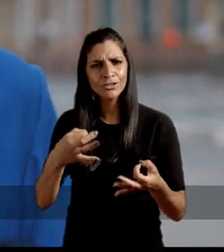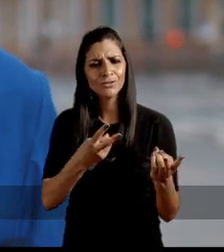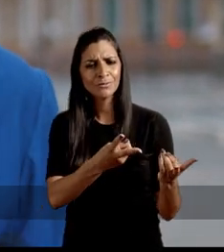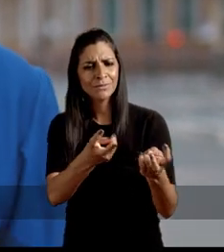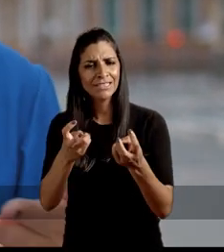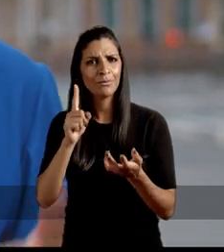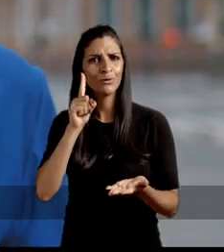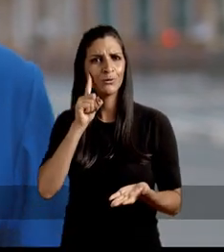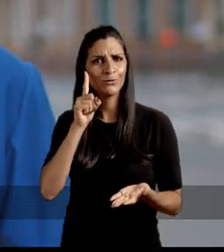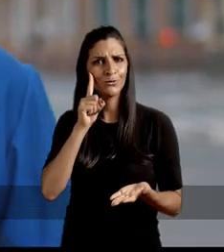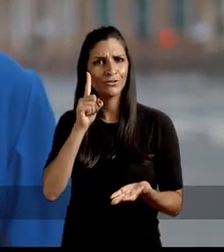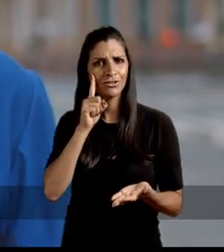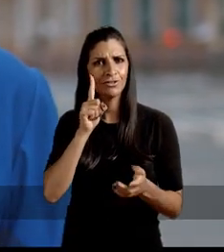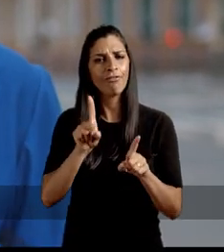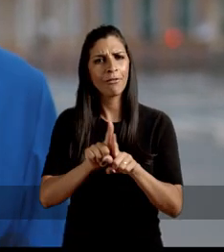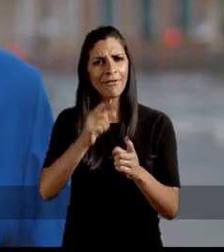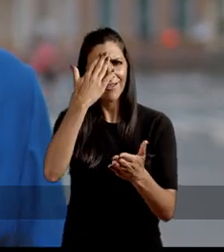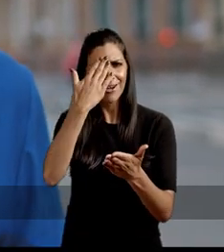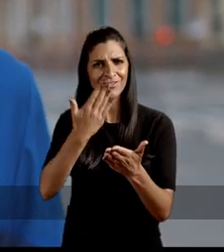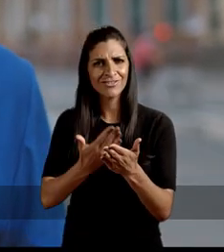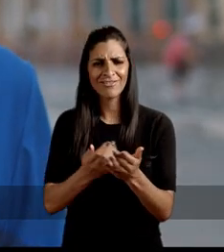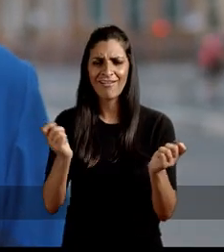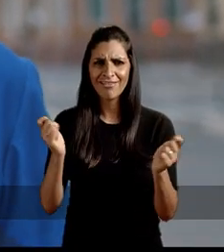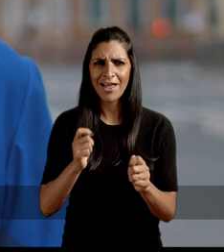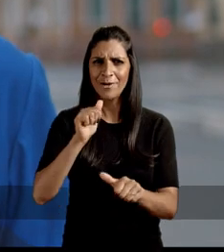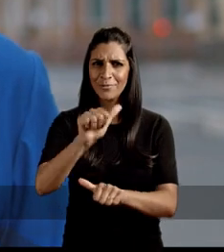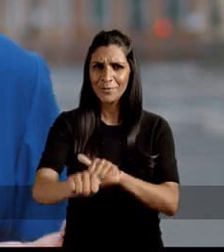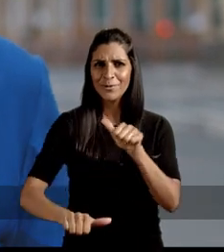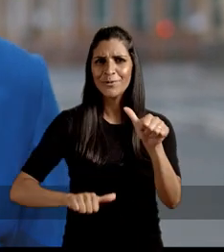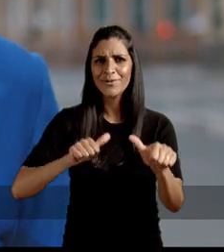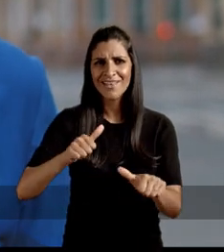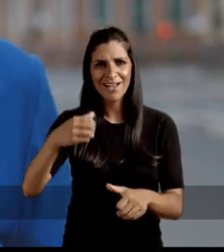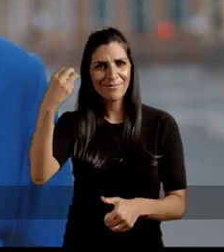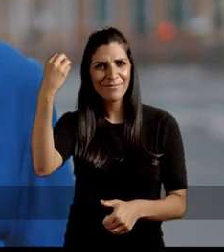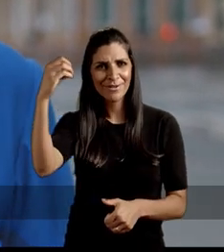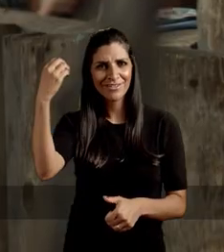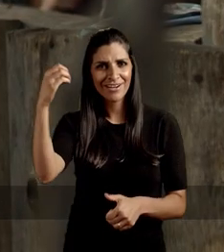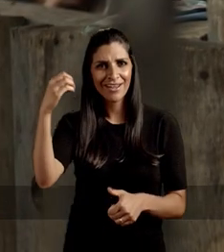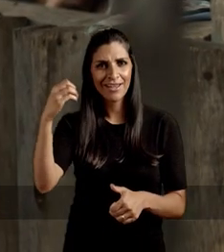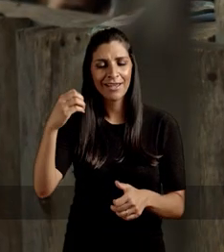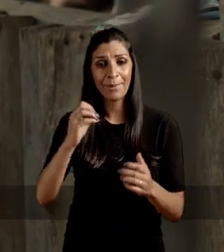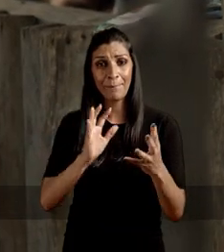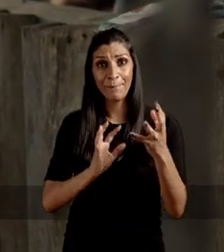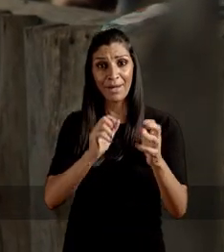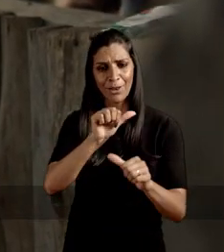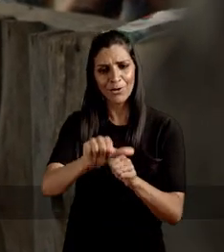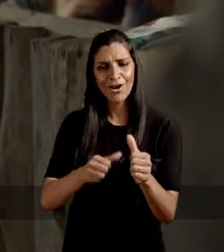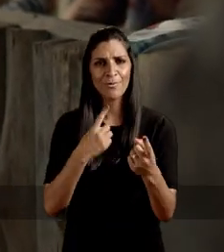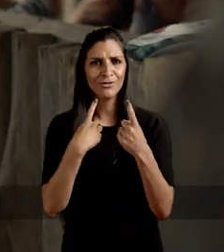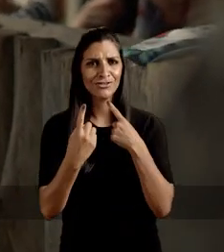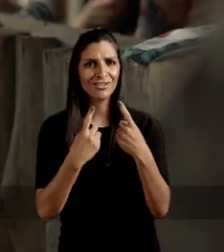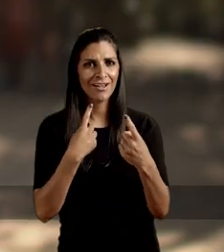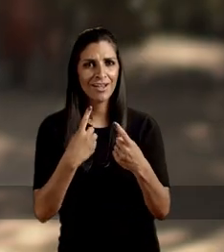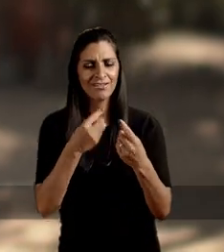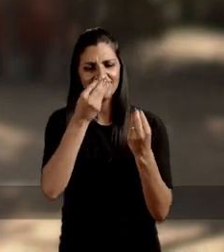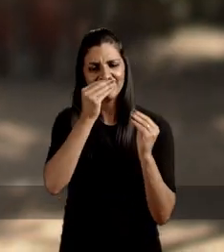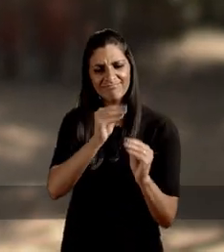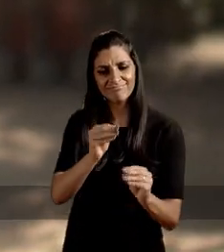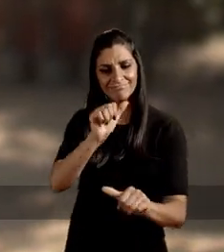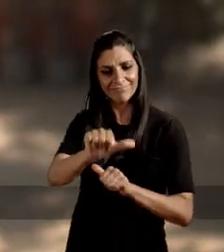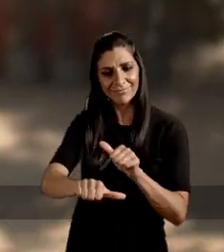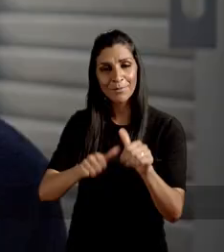injustiças que nós vemos todos os dias. É sobre acreditar que podemos mudar a nossa cidade. Trocar as brigas pelo diálogo,